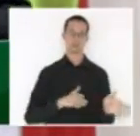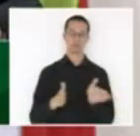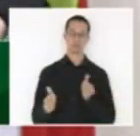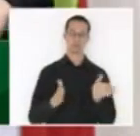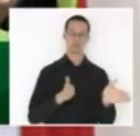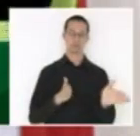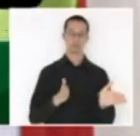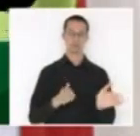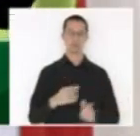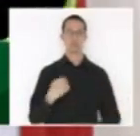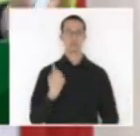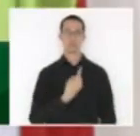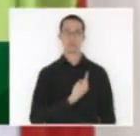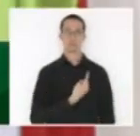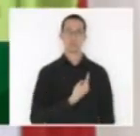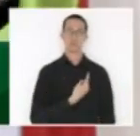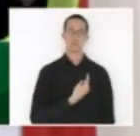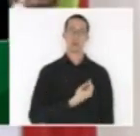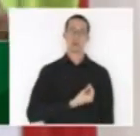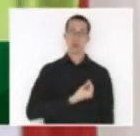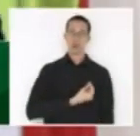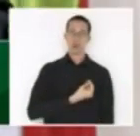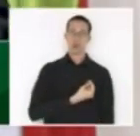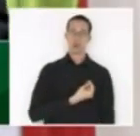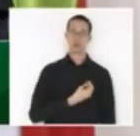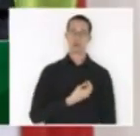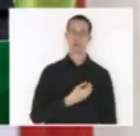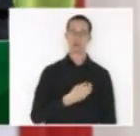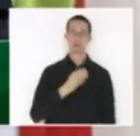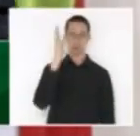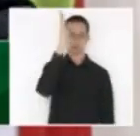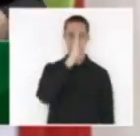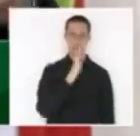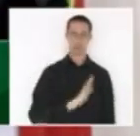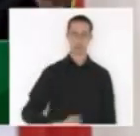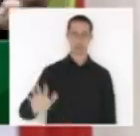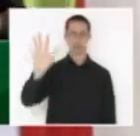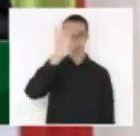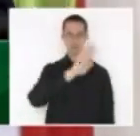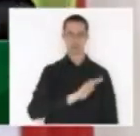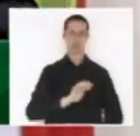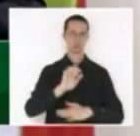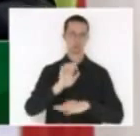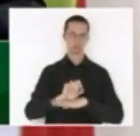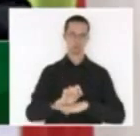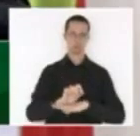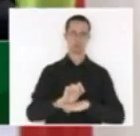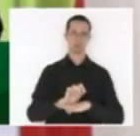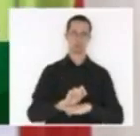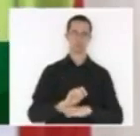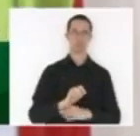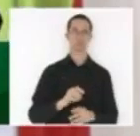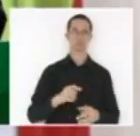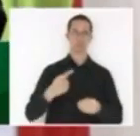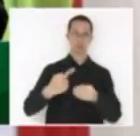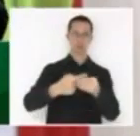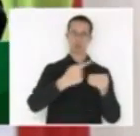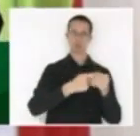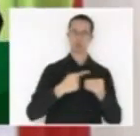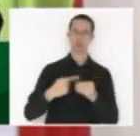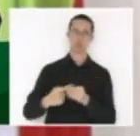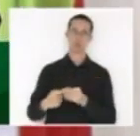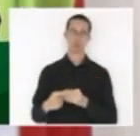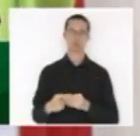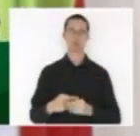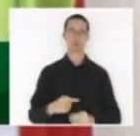na conjuntura nacional, estadual e na nossa conjuntura de municípios. Acho